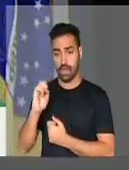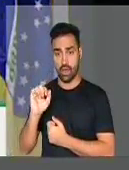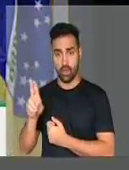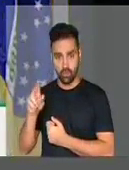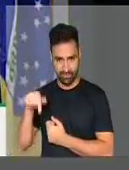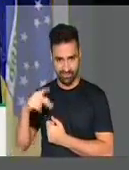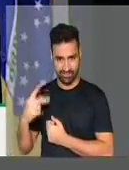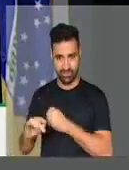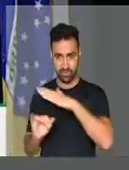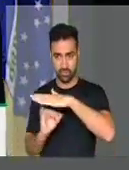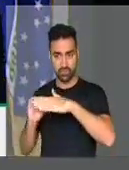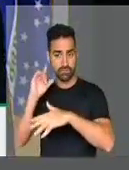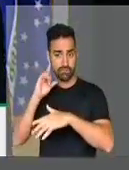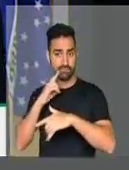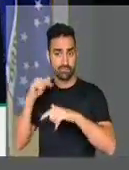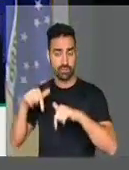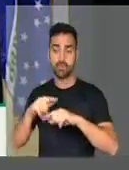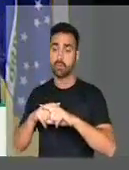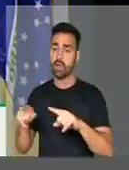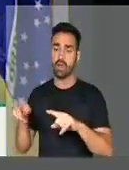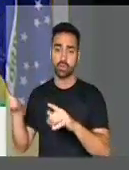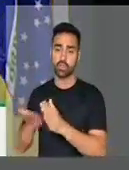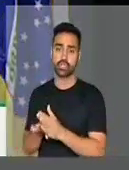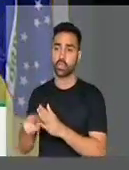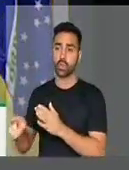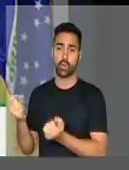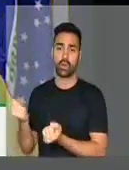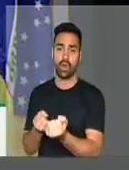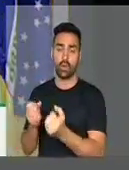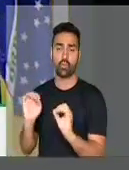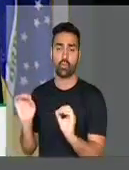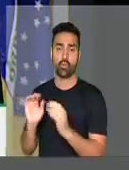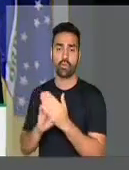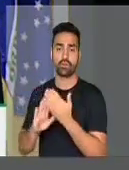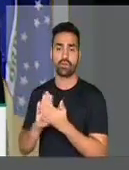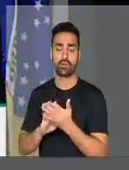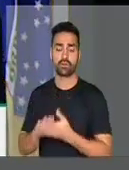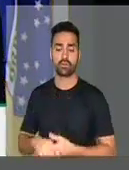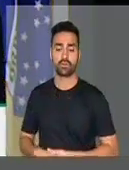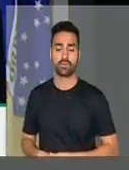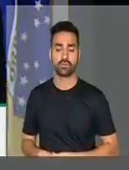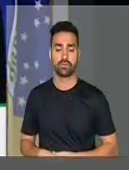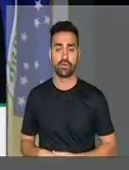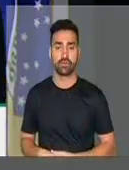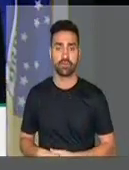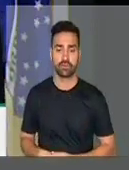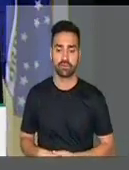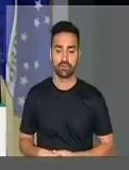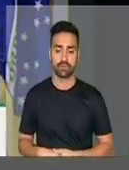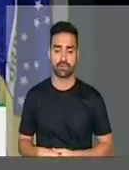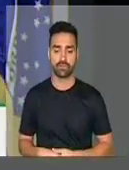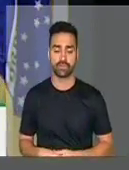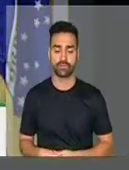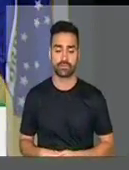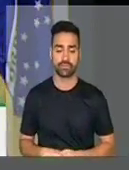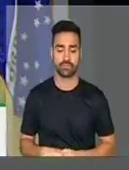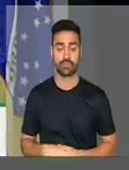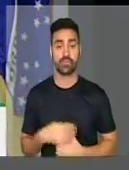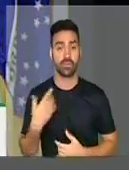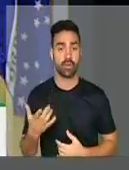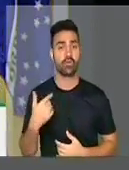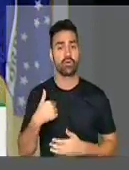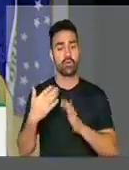este veículo não chegou. Em virtude disso, senhor presidente, eu entrei com uma proposta